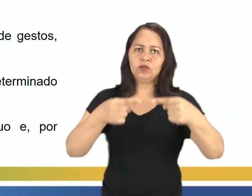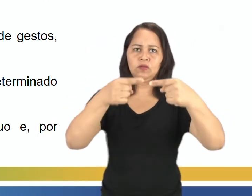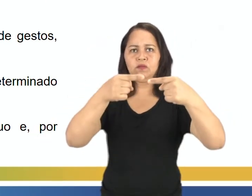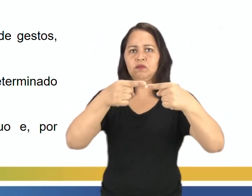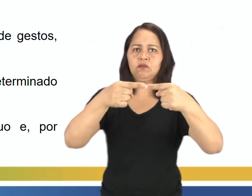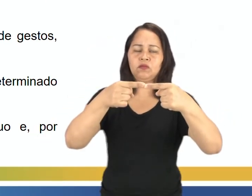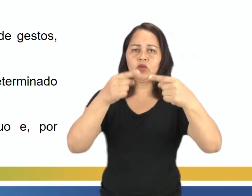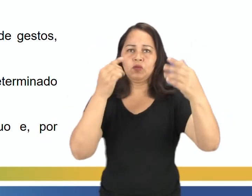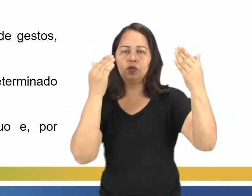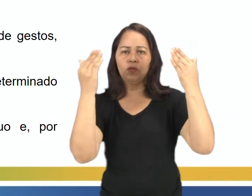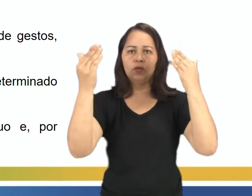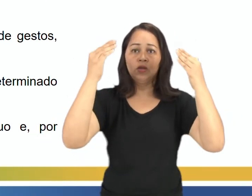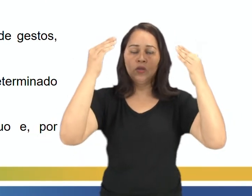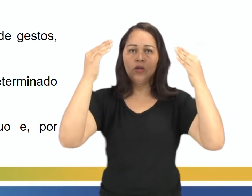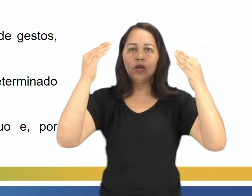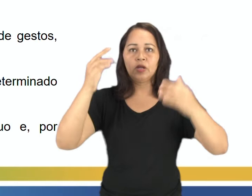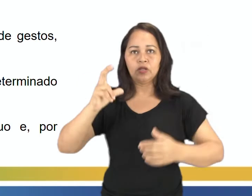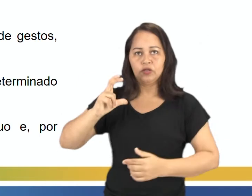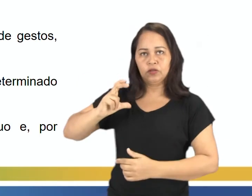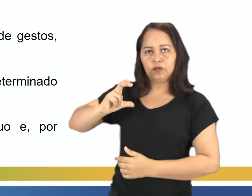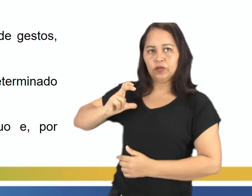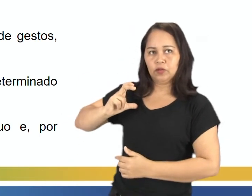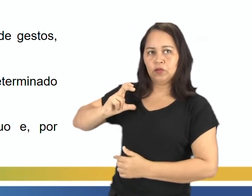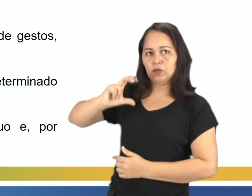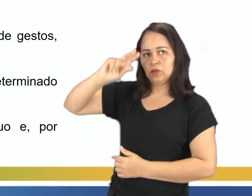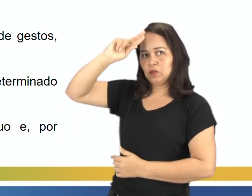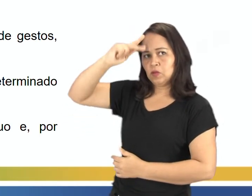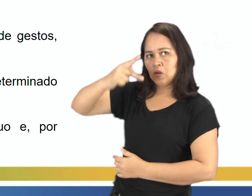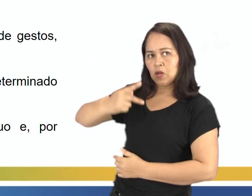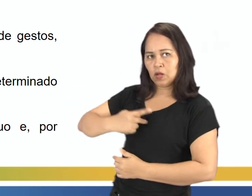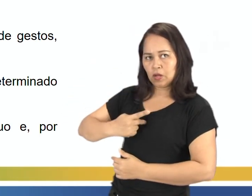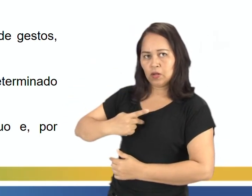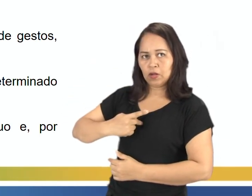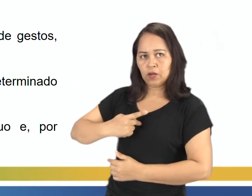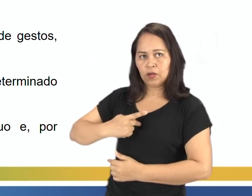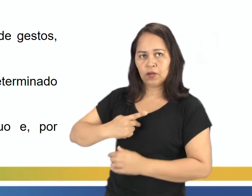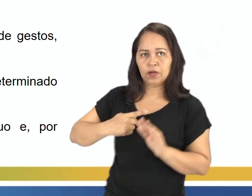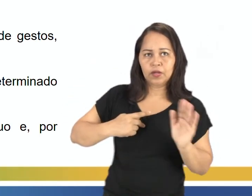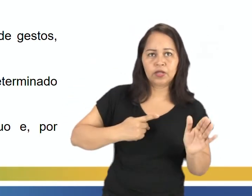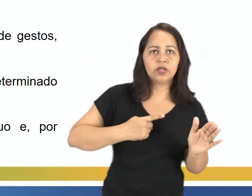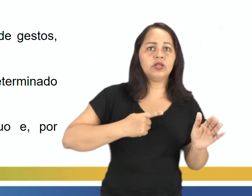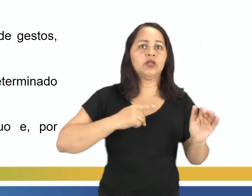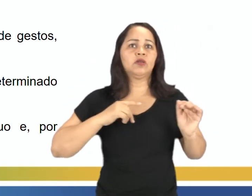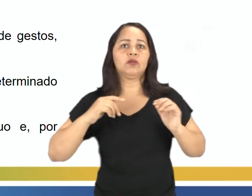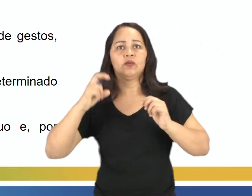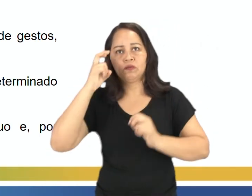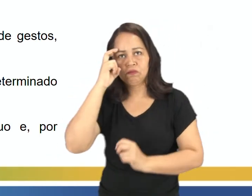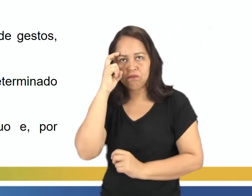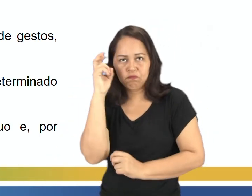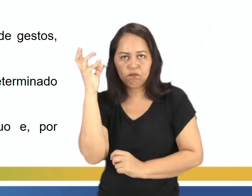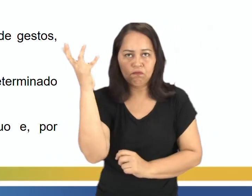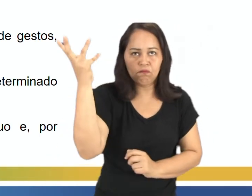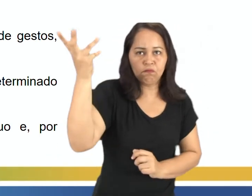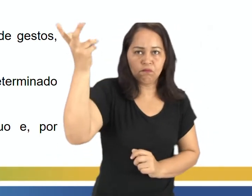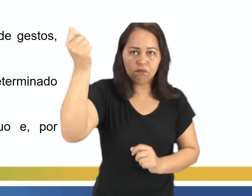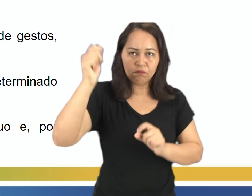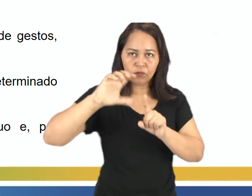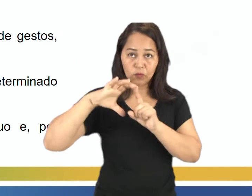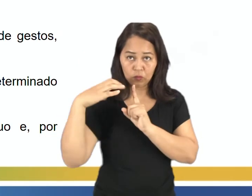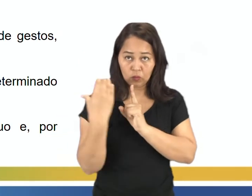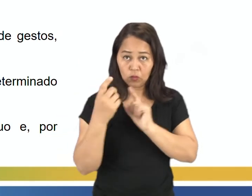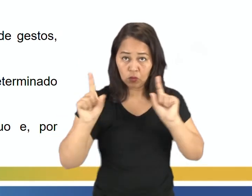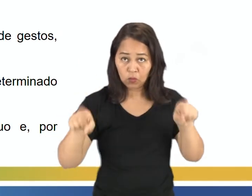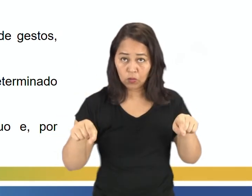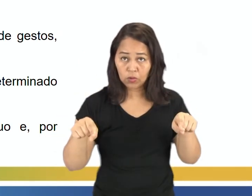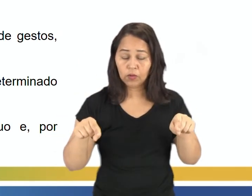ao psiquismo do indivíduo e, por consequência, ao seu desenvolvimento intelectual e à